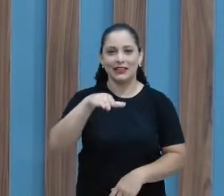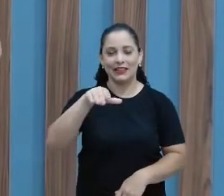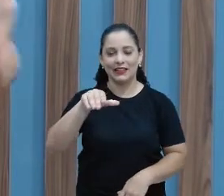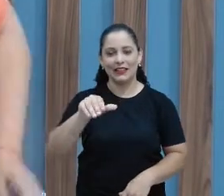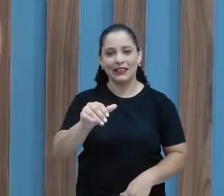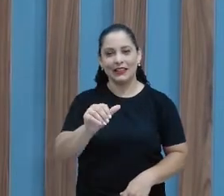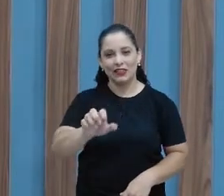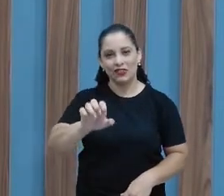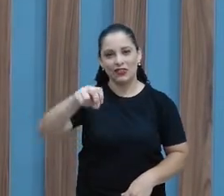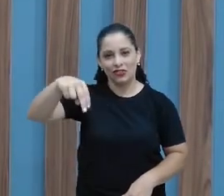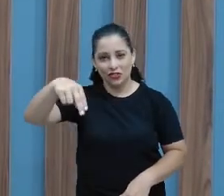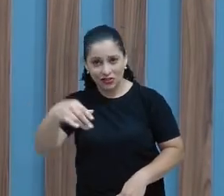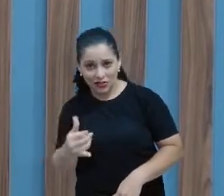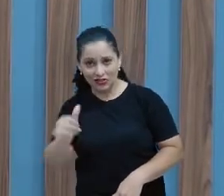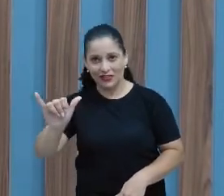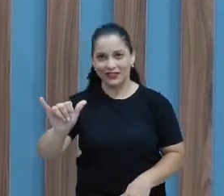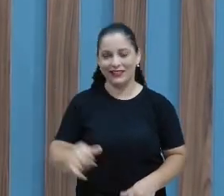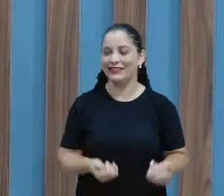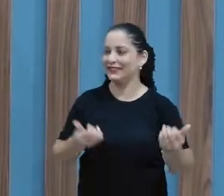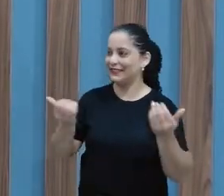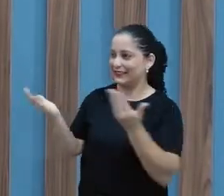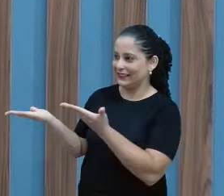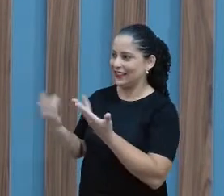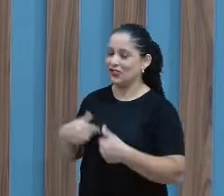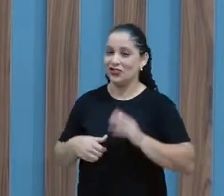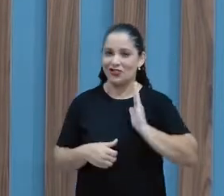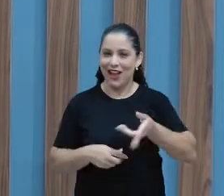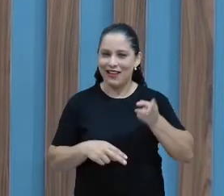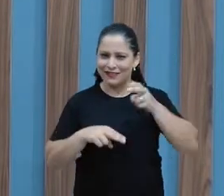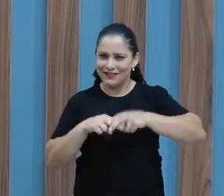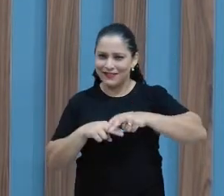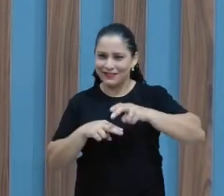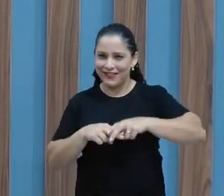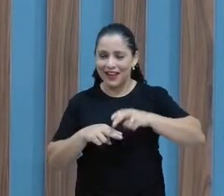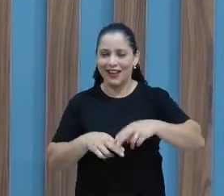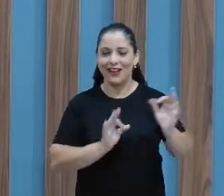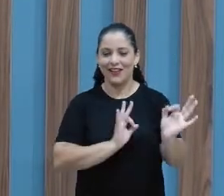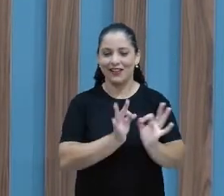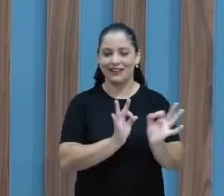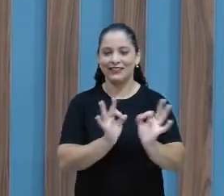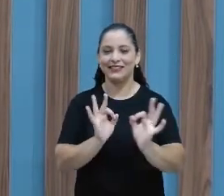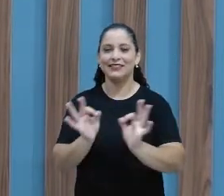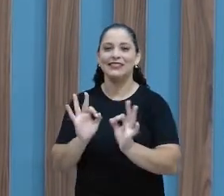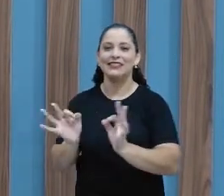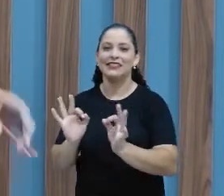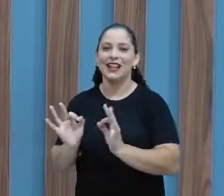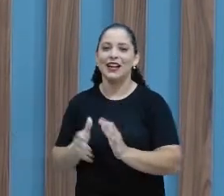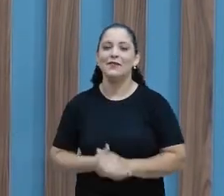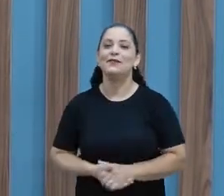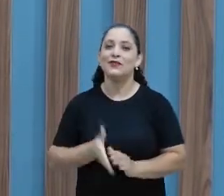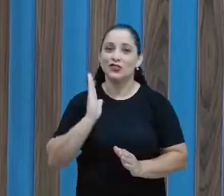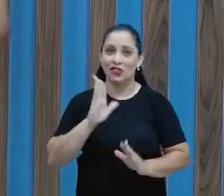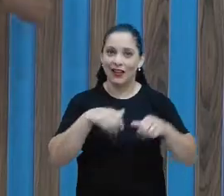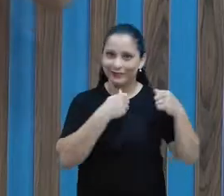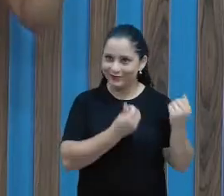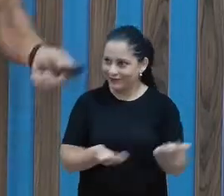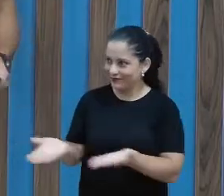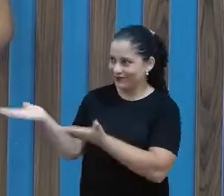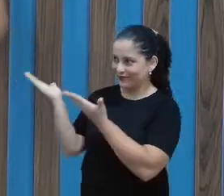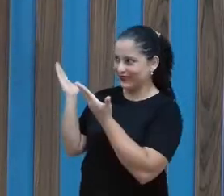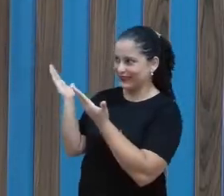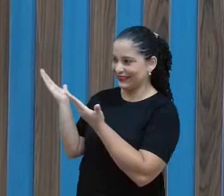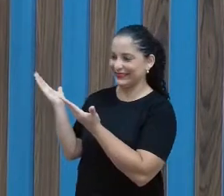sentar, professora? Estou sentada. Sente, vá direitinho. Se organize. Me organizando. Davinho já cortou para você, já